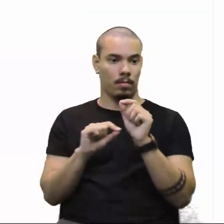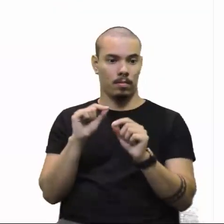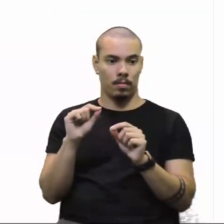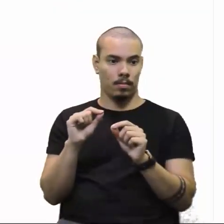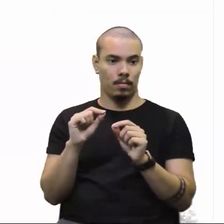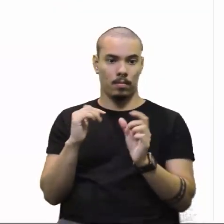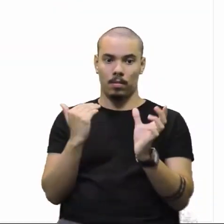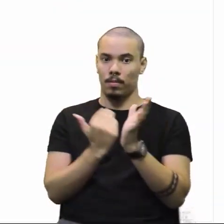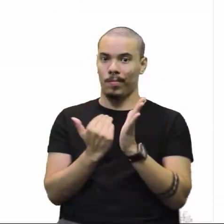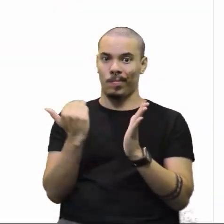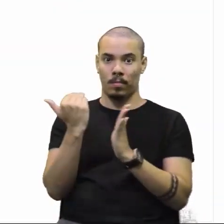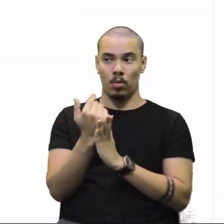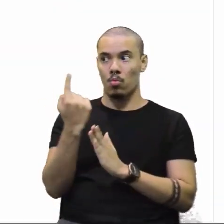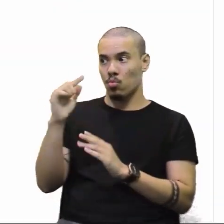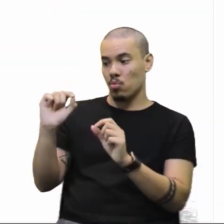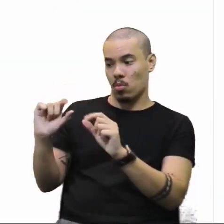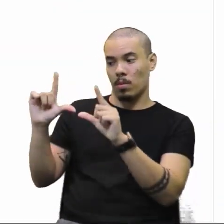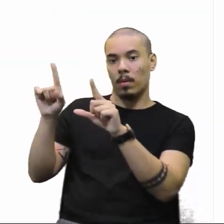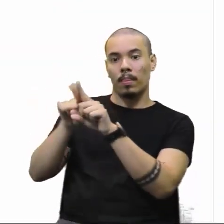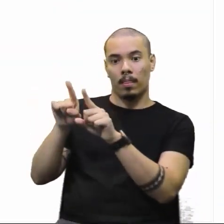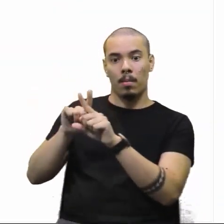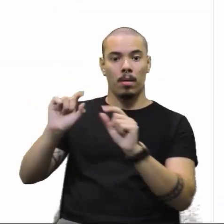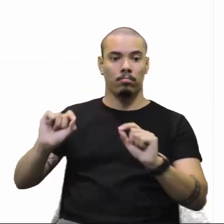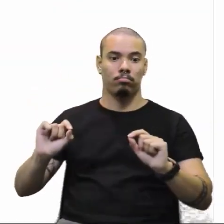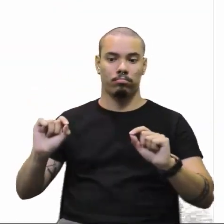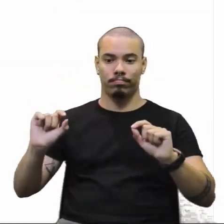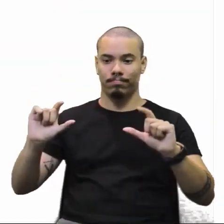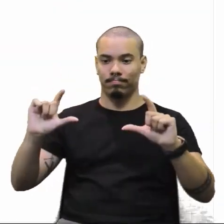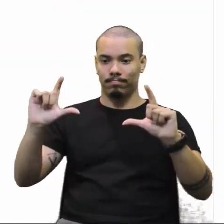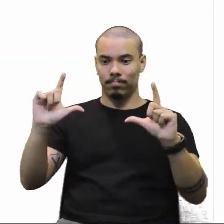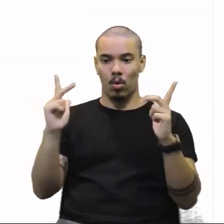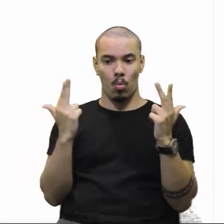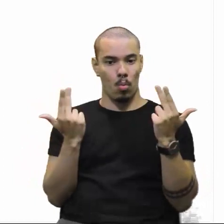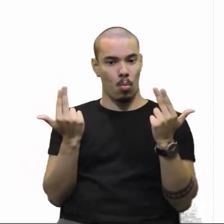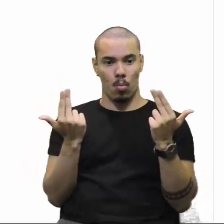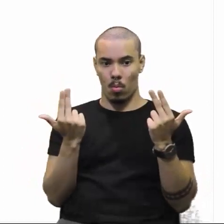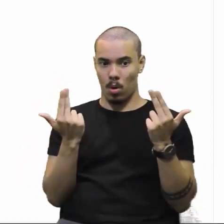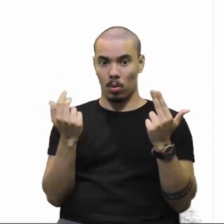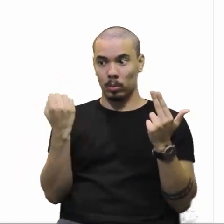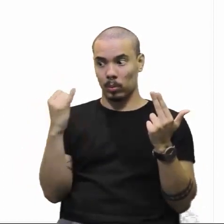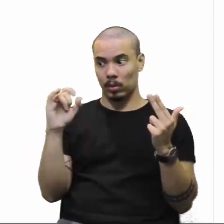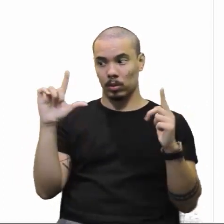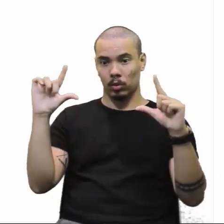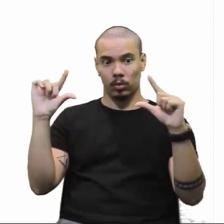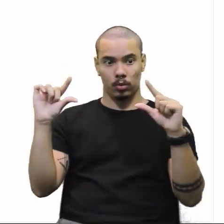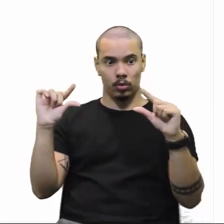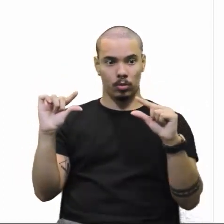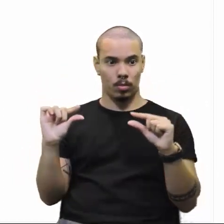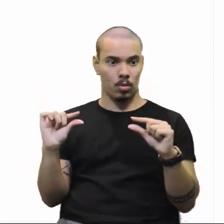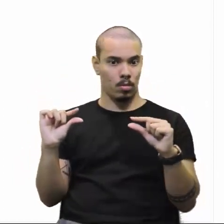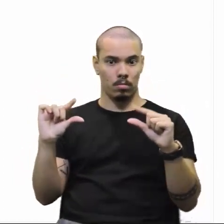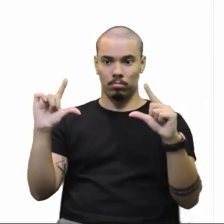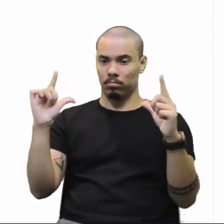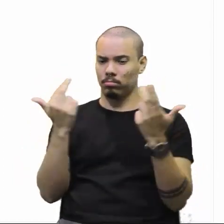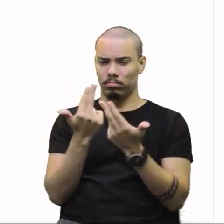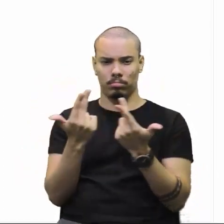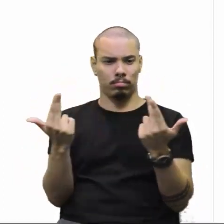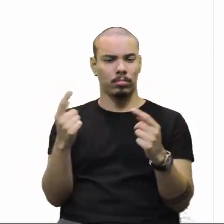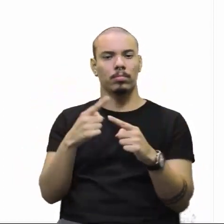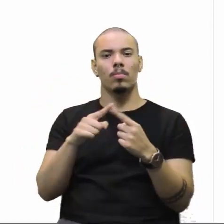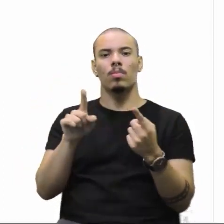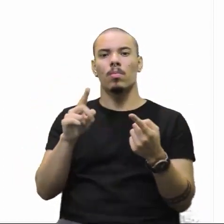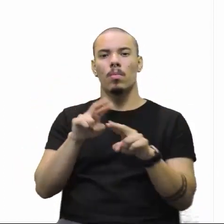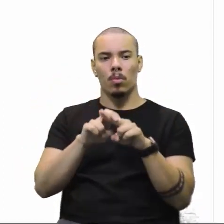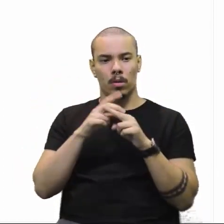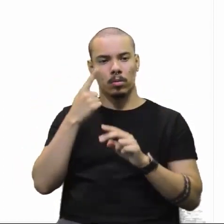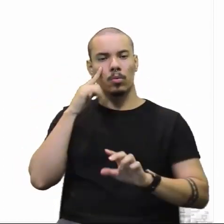um aumenta, o outro também vai aumentar. Se um diminui, o outro diminui. Exatamente. Então, tomar cuidado